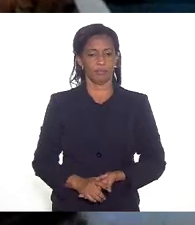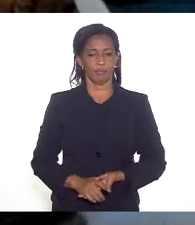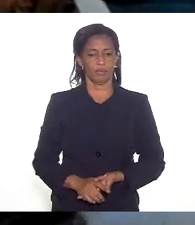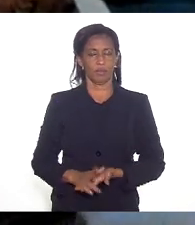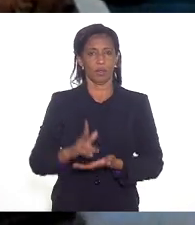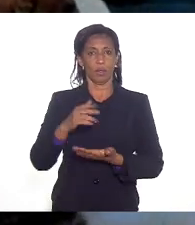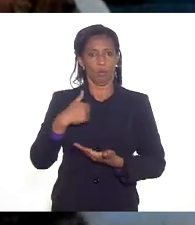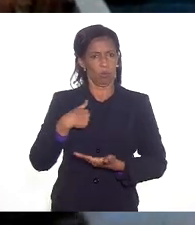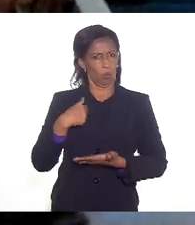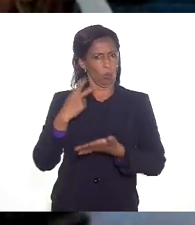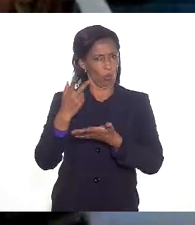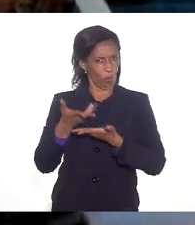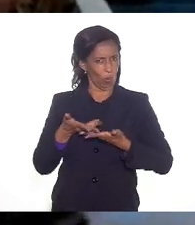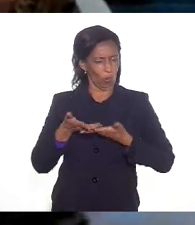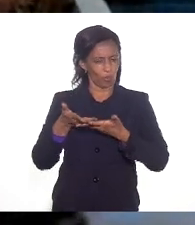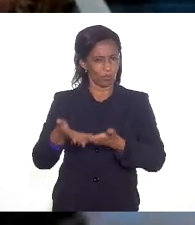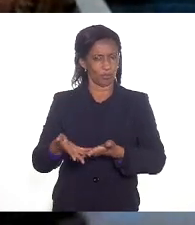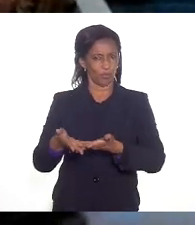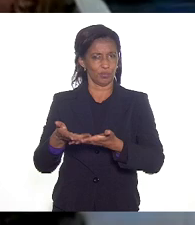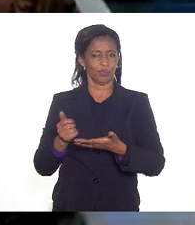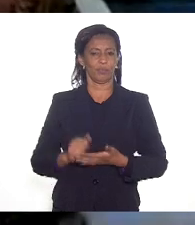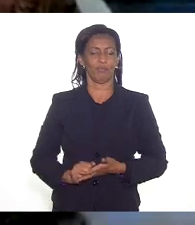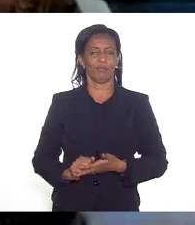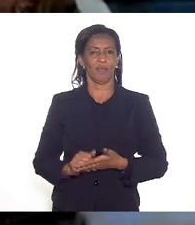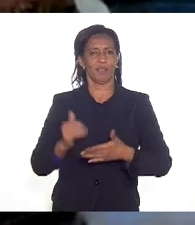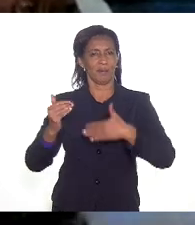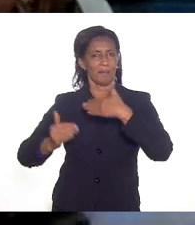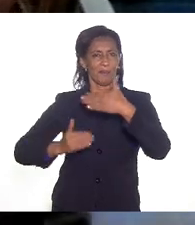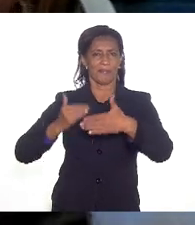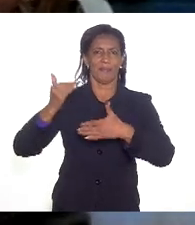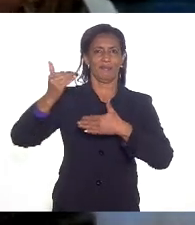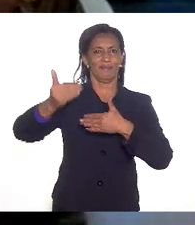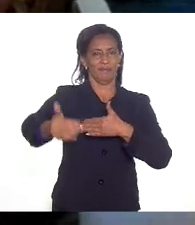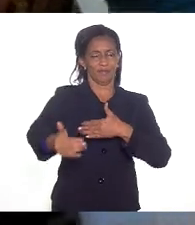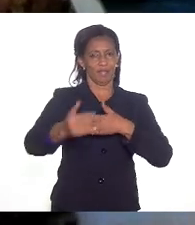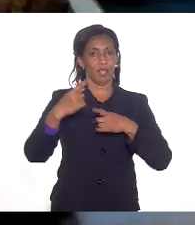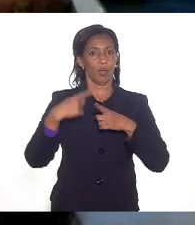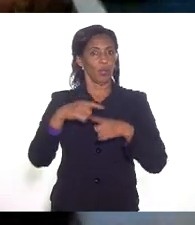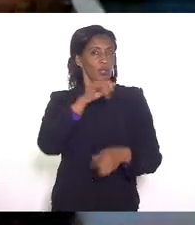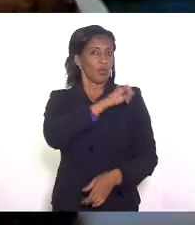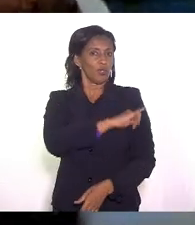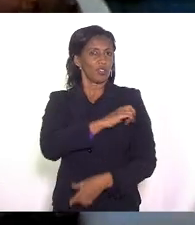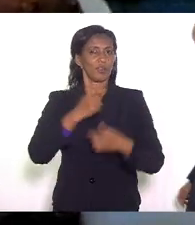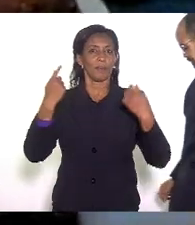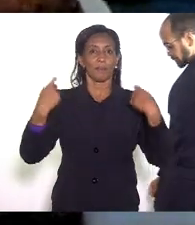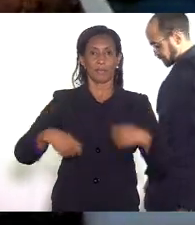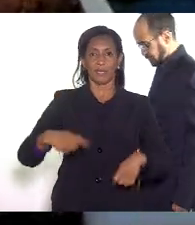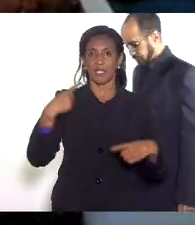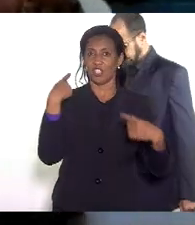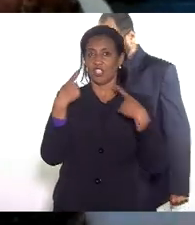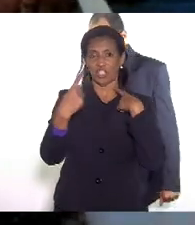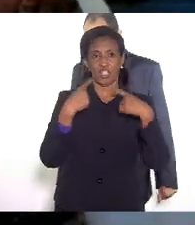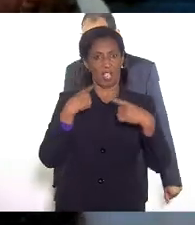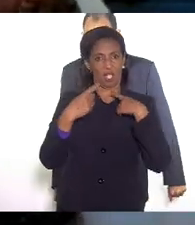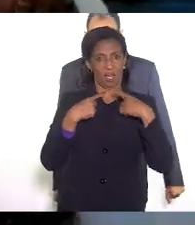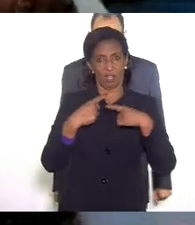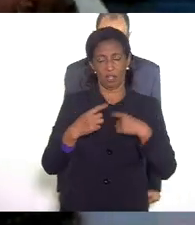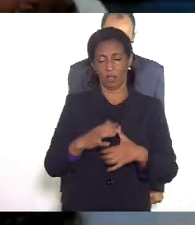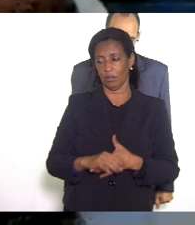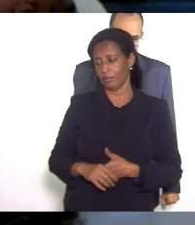Conte comigo para voos mais elevados o que o Rio de Janeiro precisa de diálogo